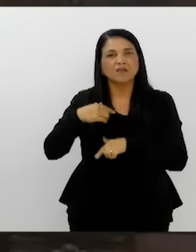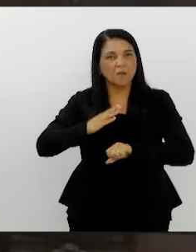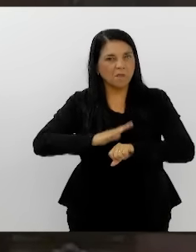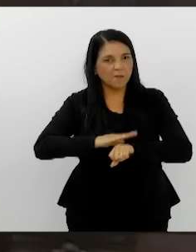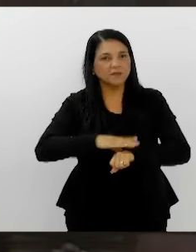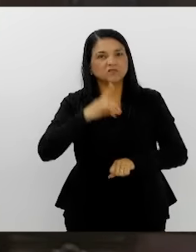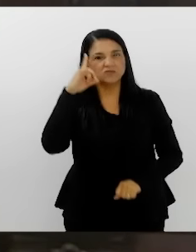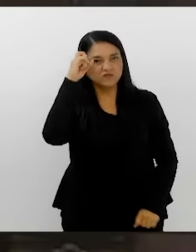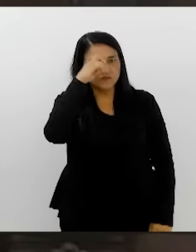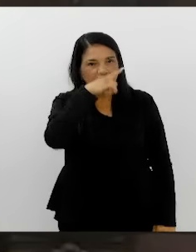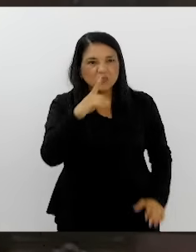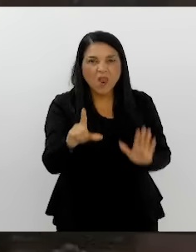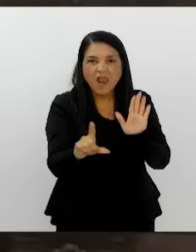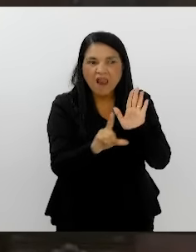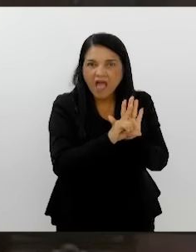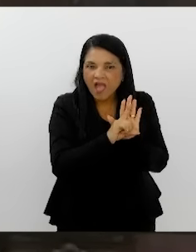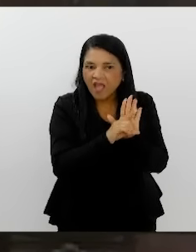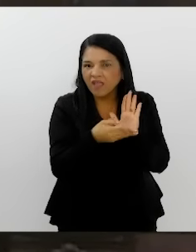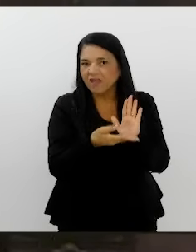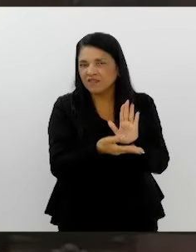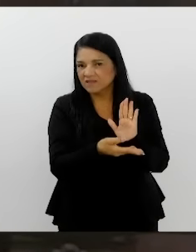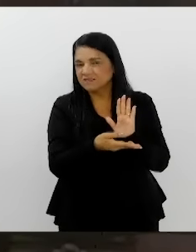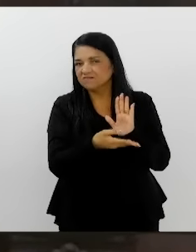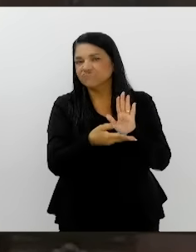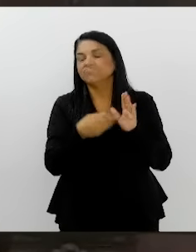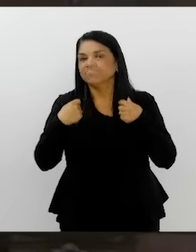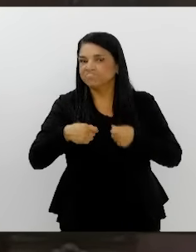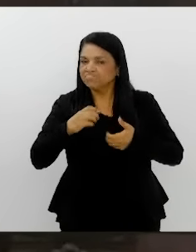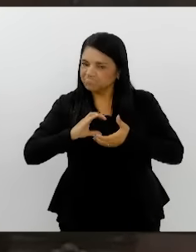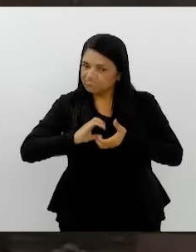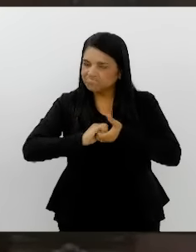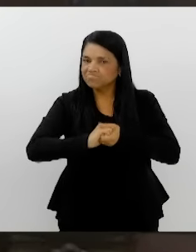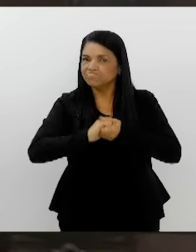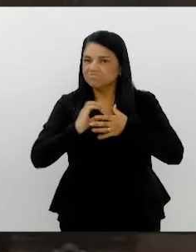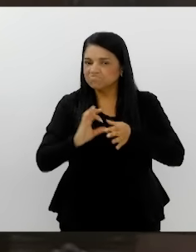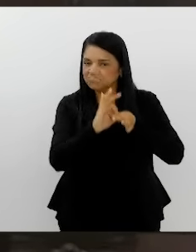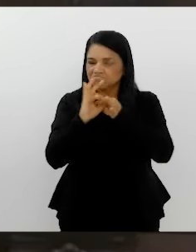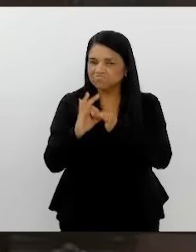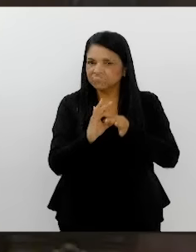vivido, e nós precisamos estar de mãos dadas com verdadeiros homens